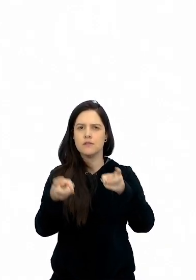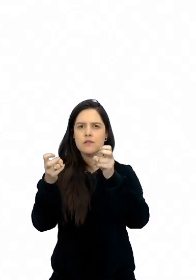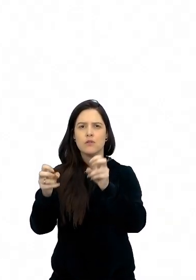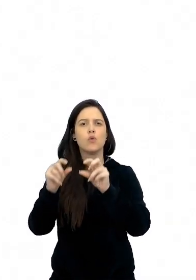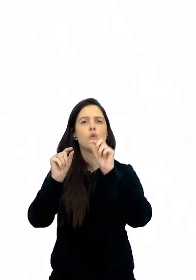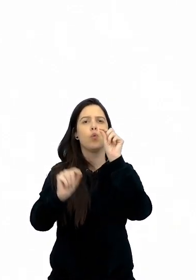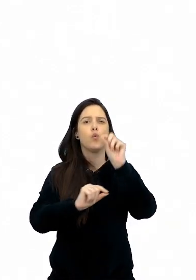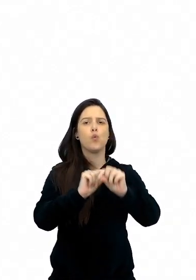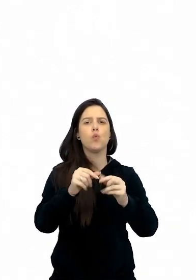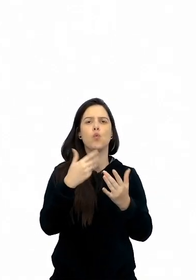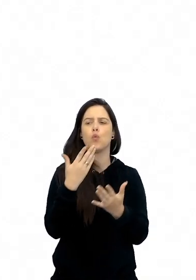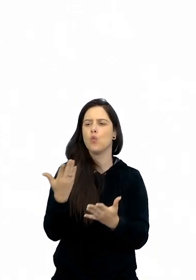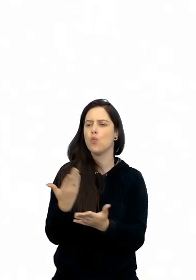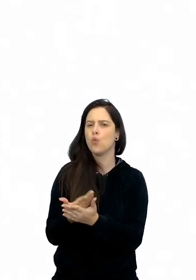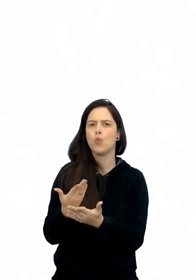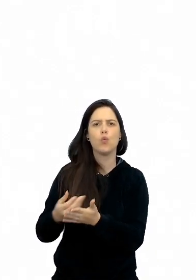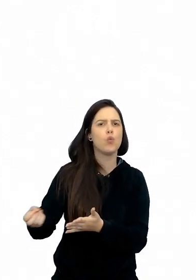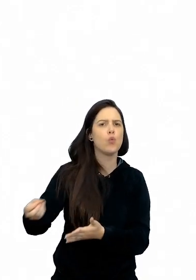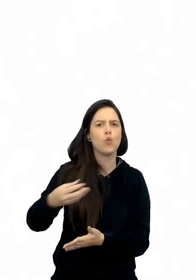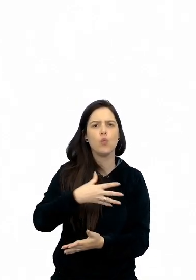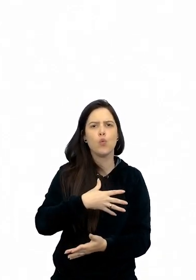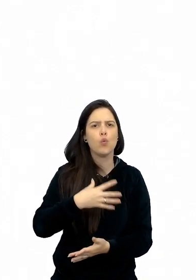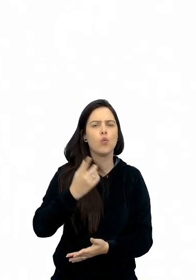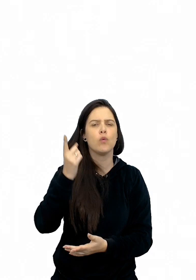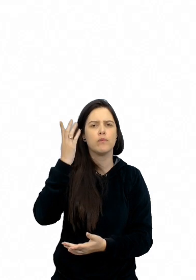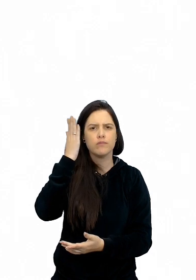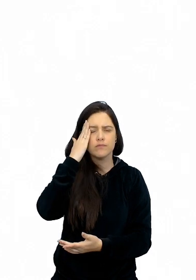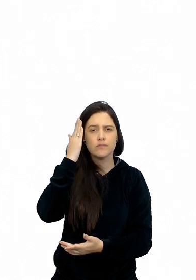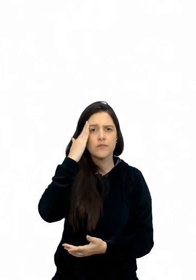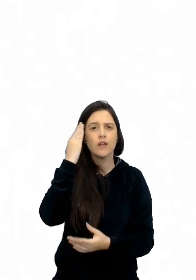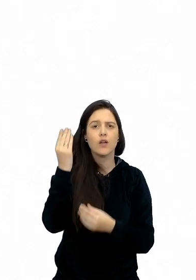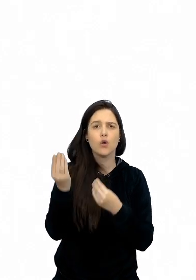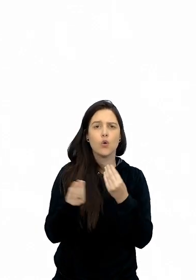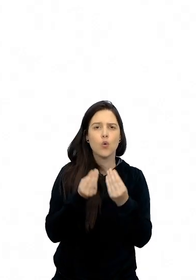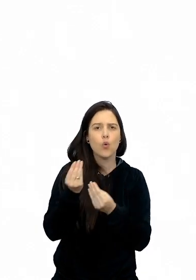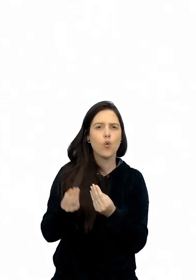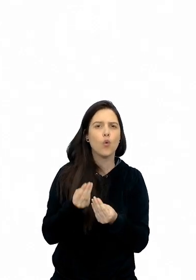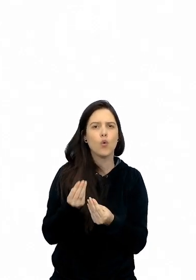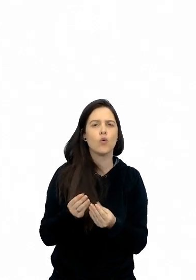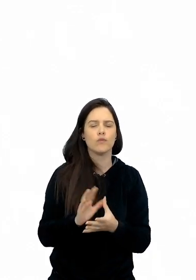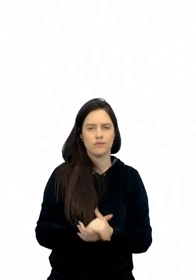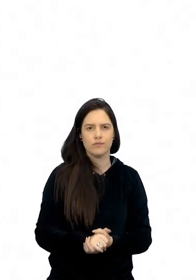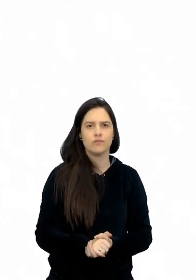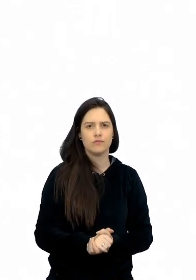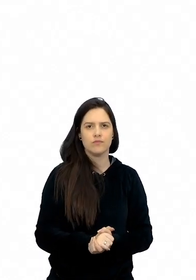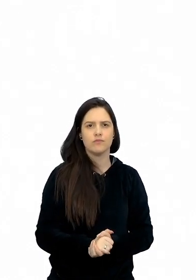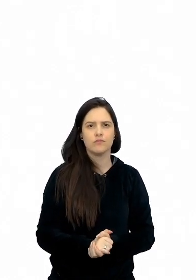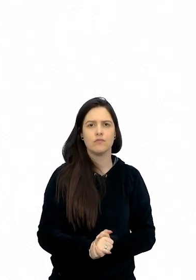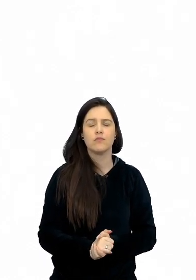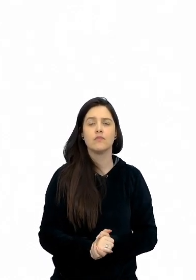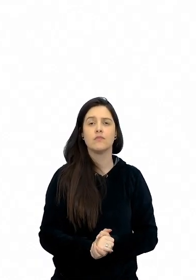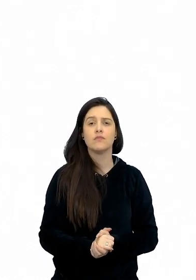estou estudando com aquilo que está sendo dirigido ali pelo professor, né, que está sendo dirigido ali por vocês. E é